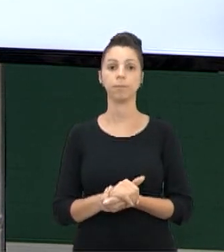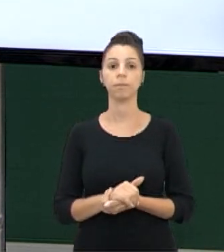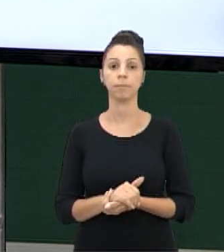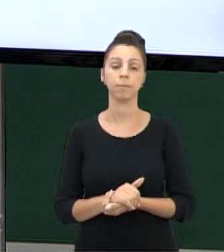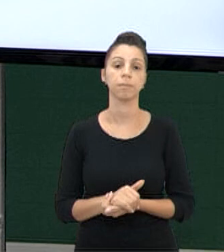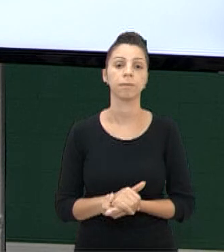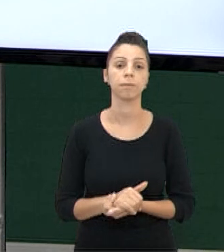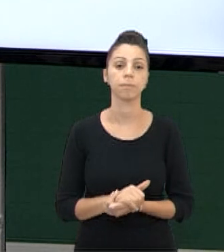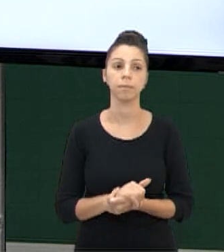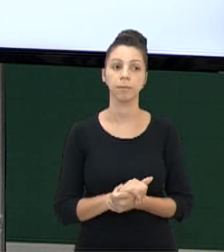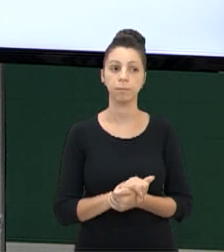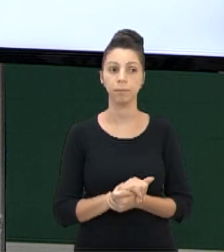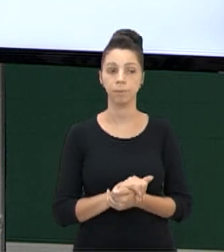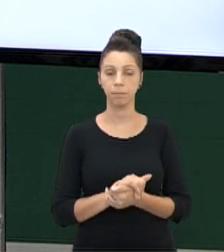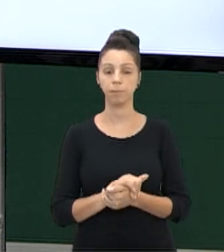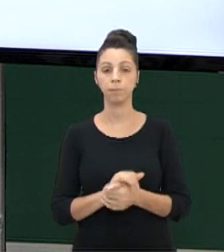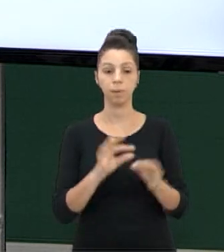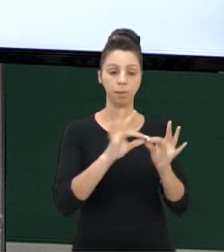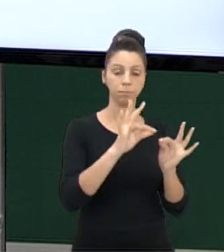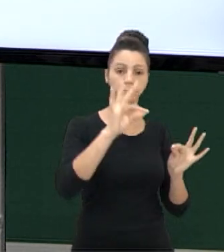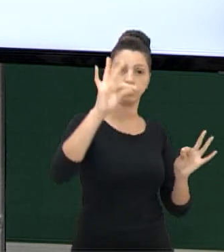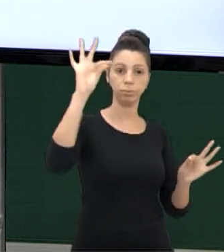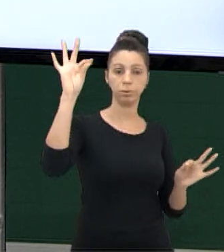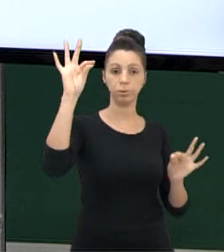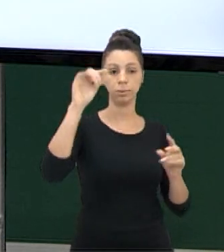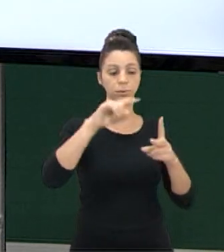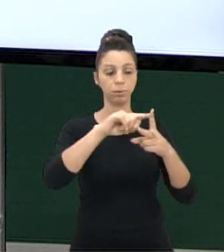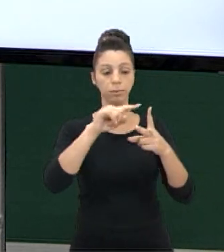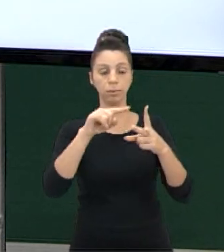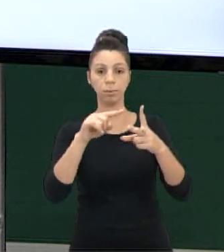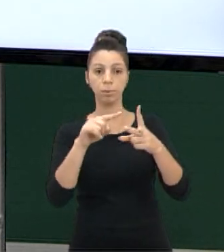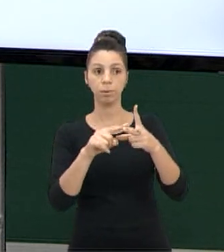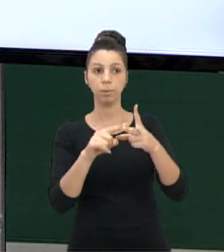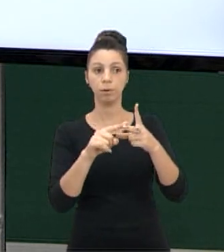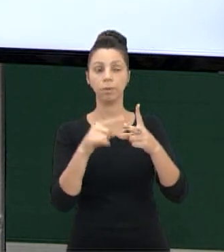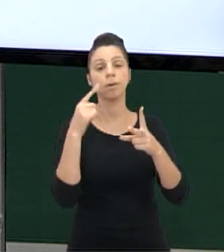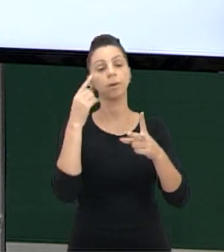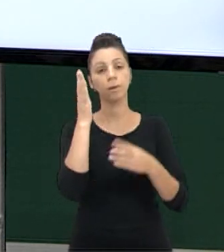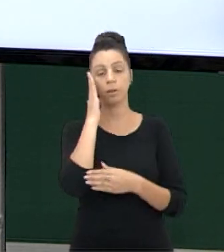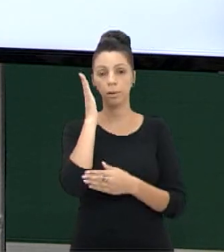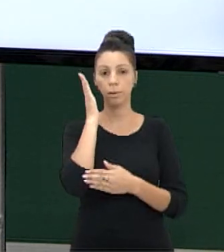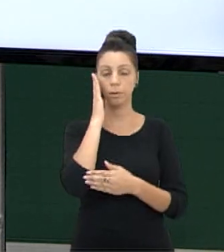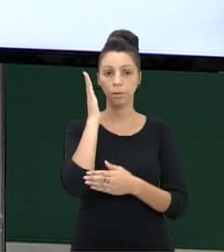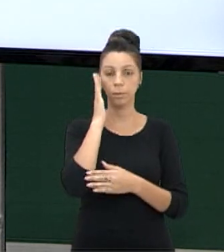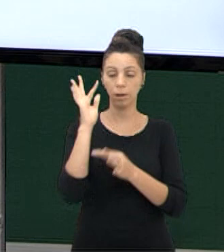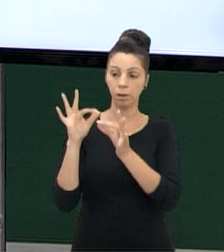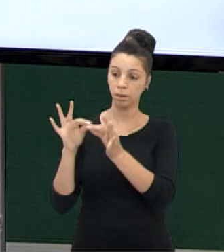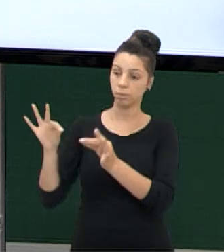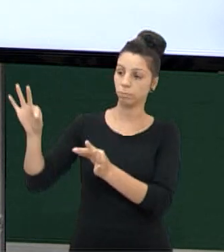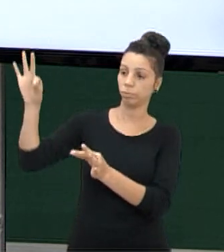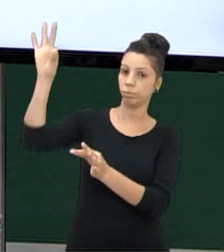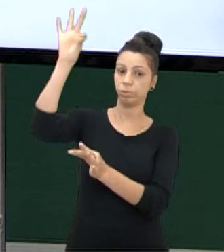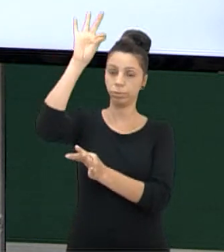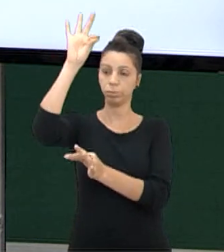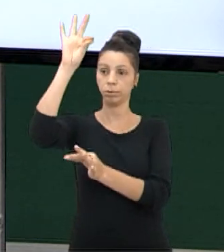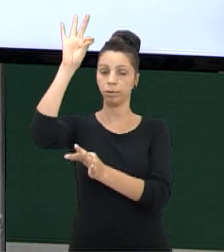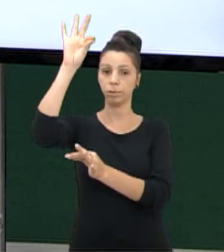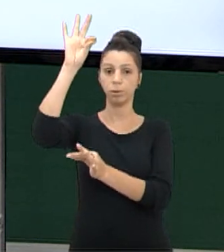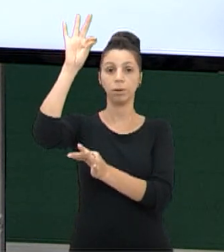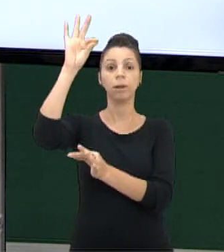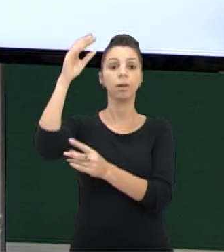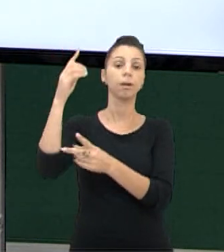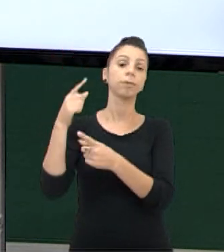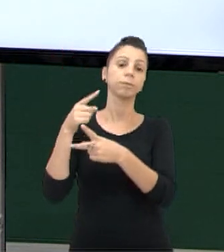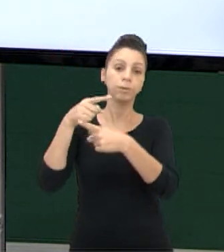referência. A referência do ângulo inscrito com um arco propriamente dito. Eu sei o valor do arco, divido por 2, eu tenho o valor de